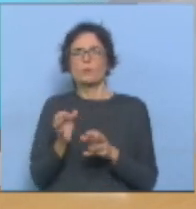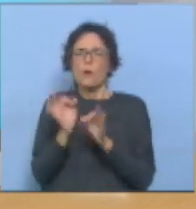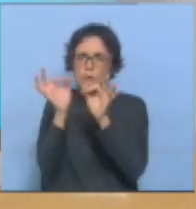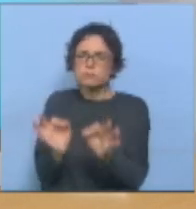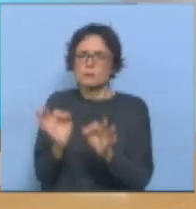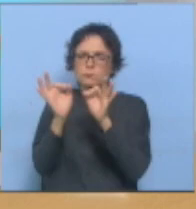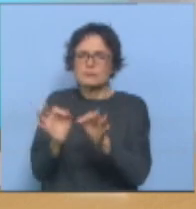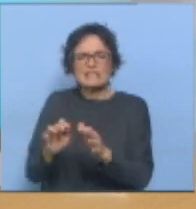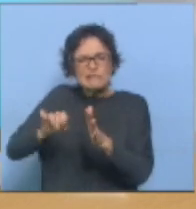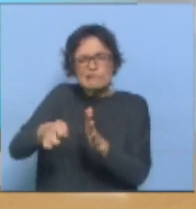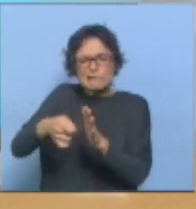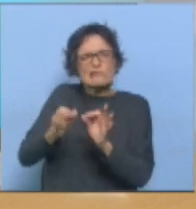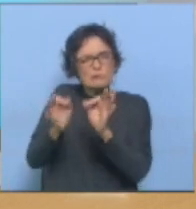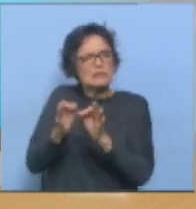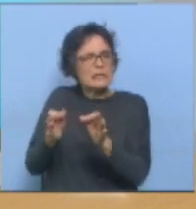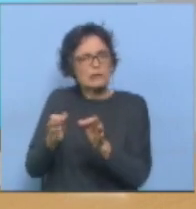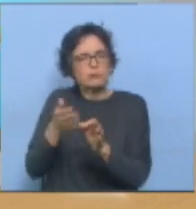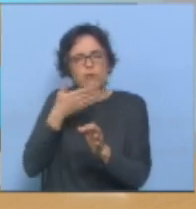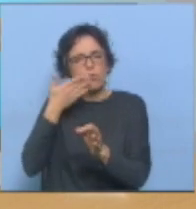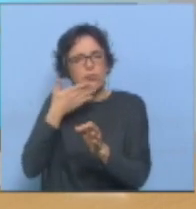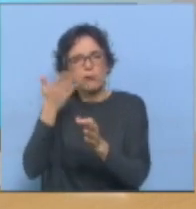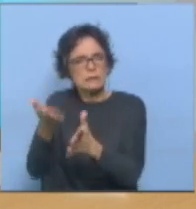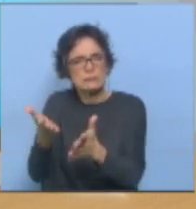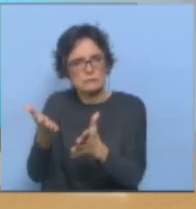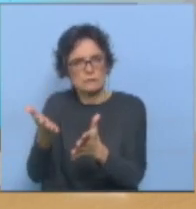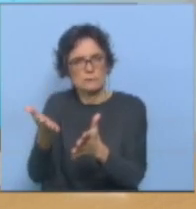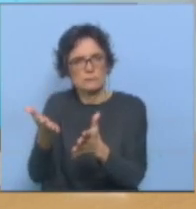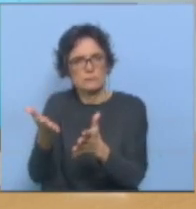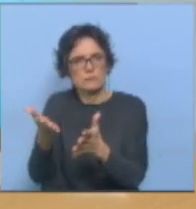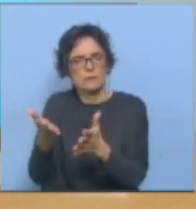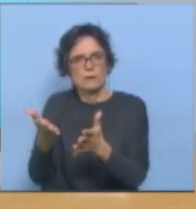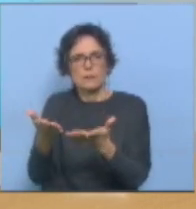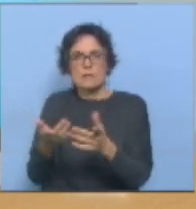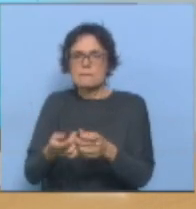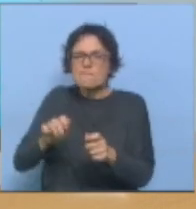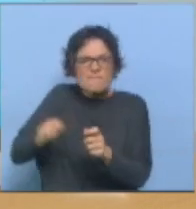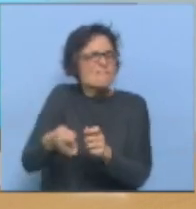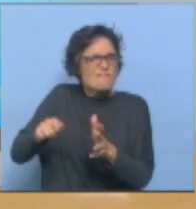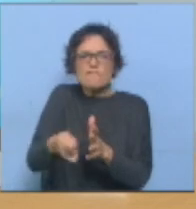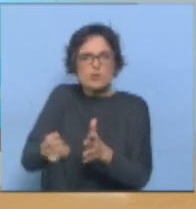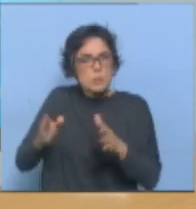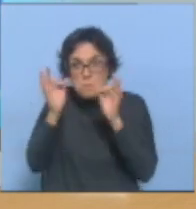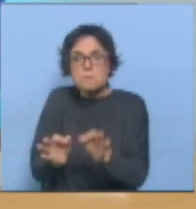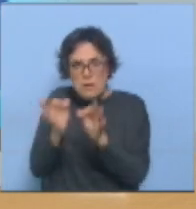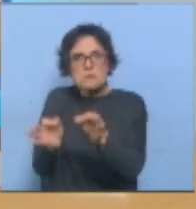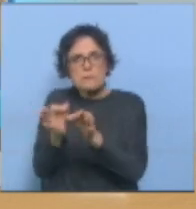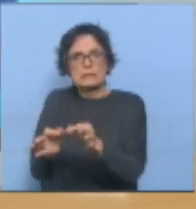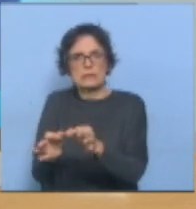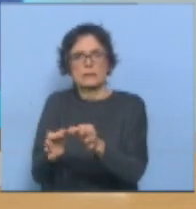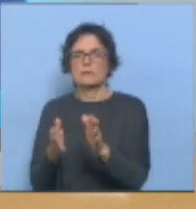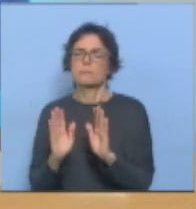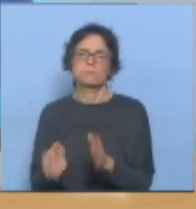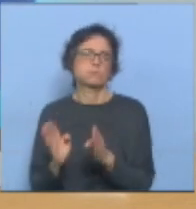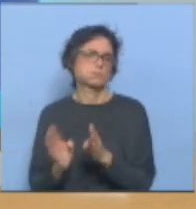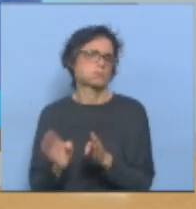terapêutica, ou, dito de uma forma mais simples, para aqueles que nos estão a ouvir, uma teimosia de